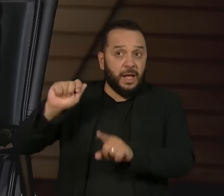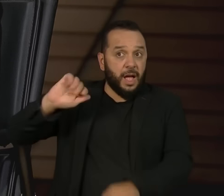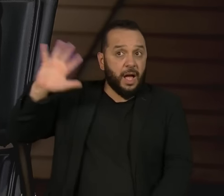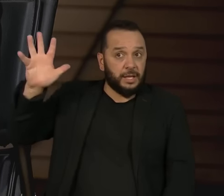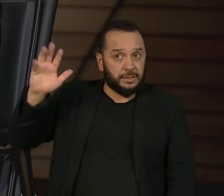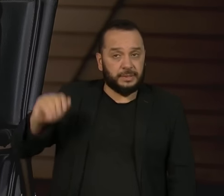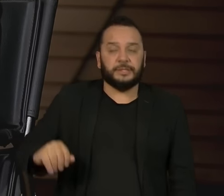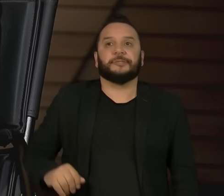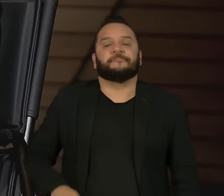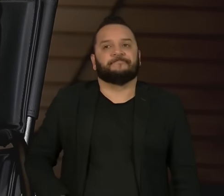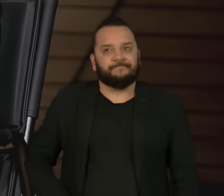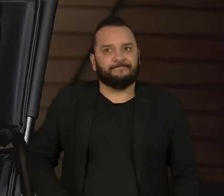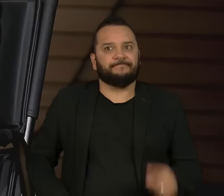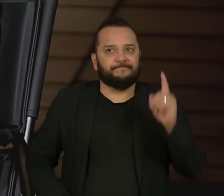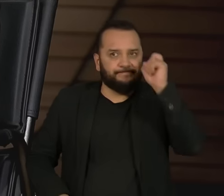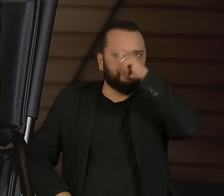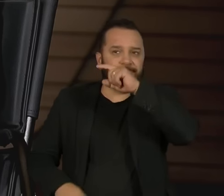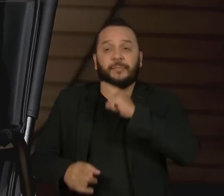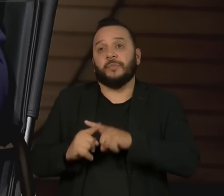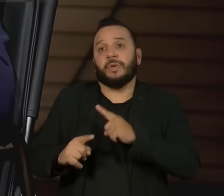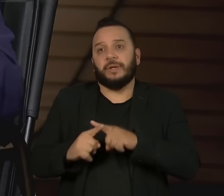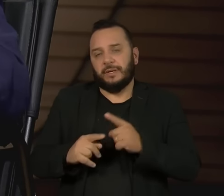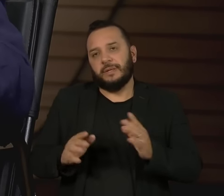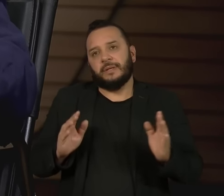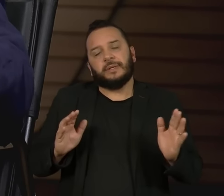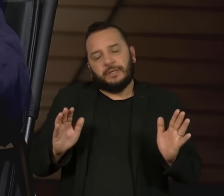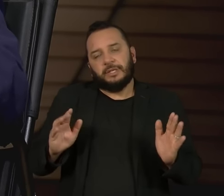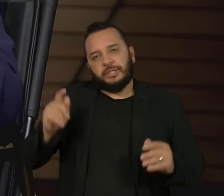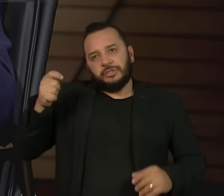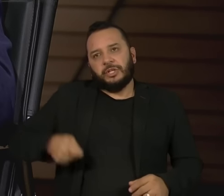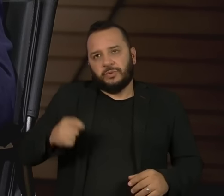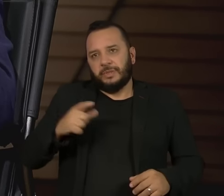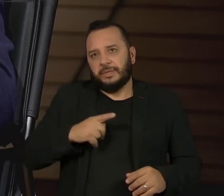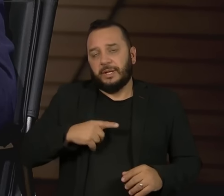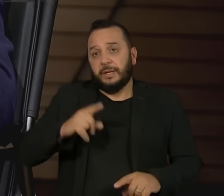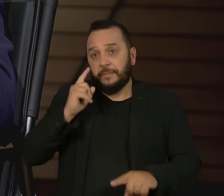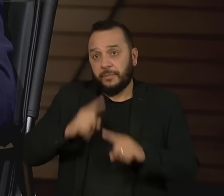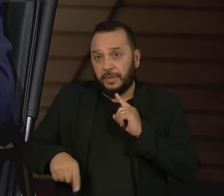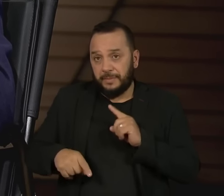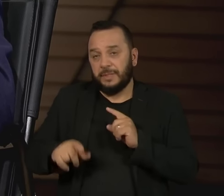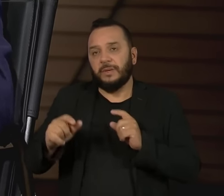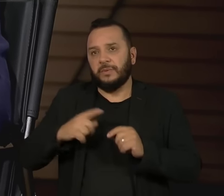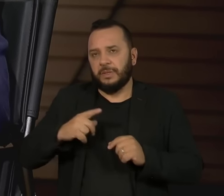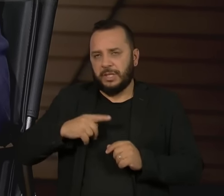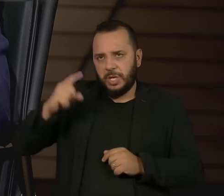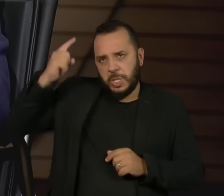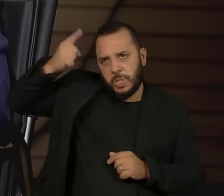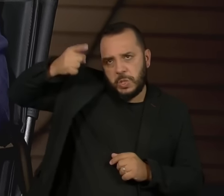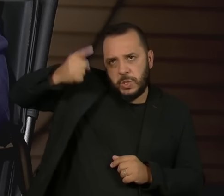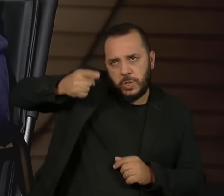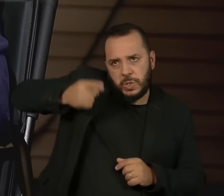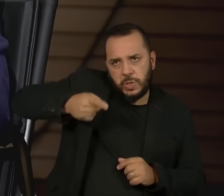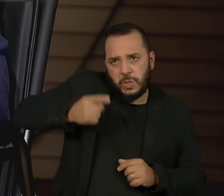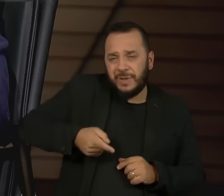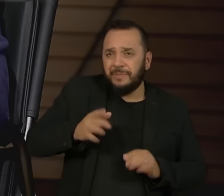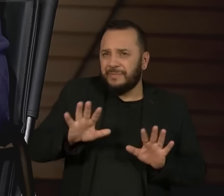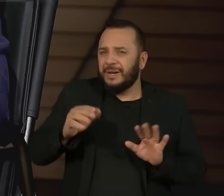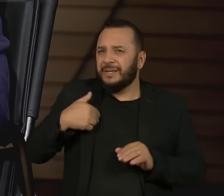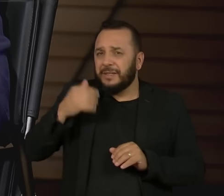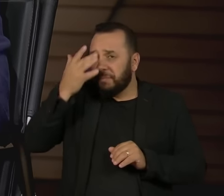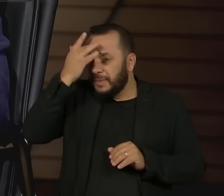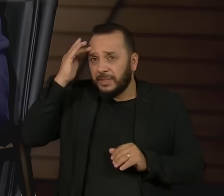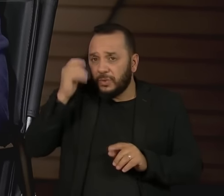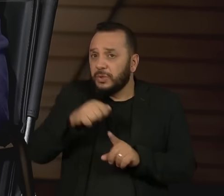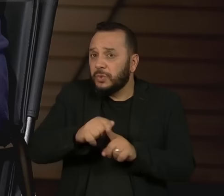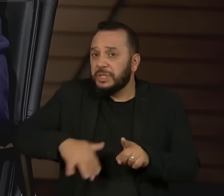e que é algo muito terrível porque, assim, claro, numa ditadura você tem uma censura que é de cima para baixo. Aqui é uma autocensura, a própria